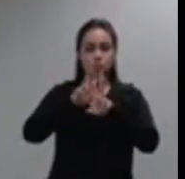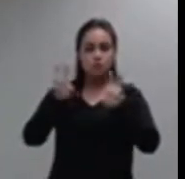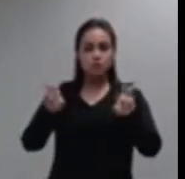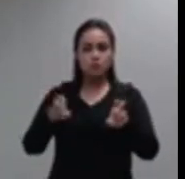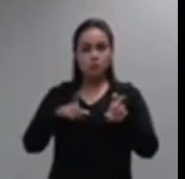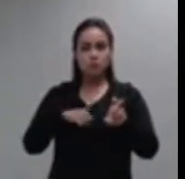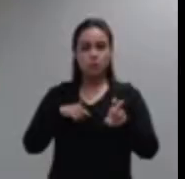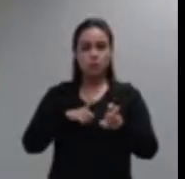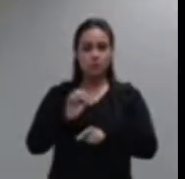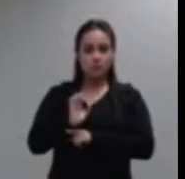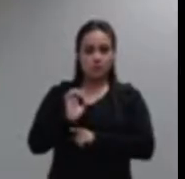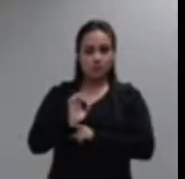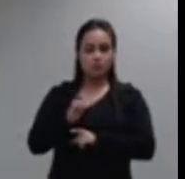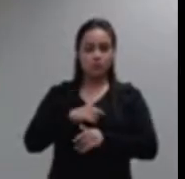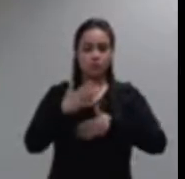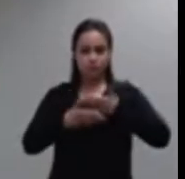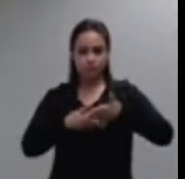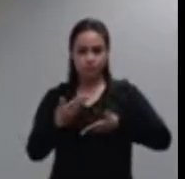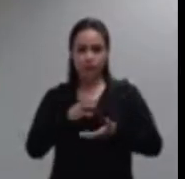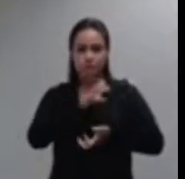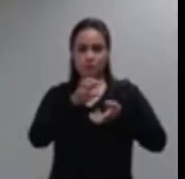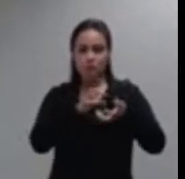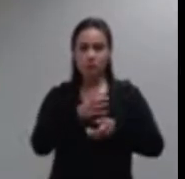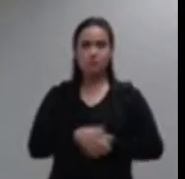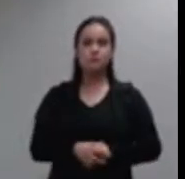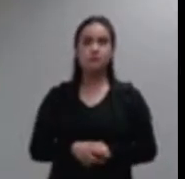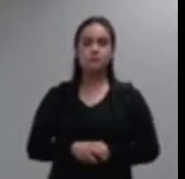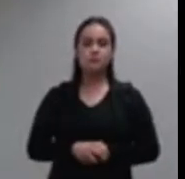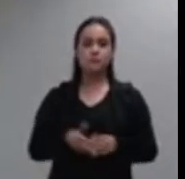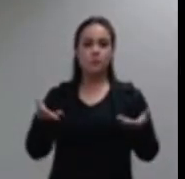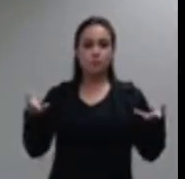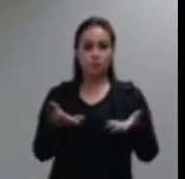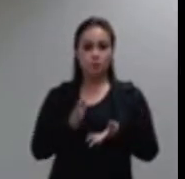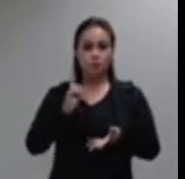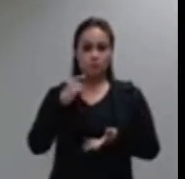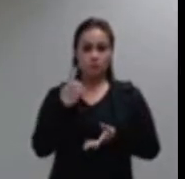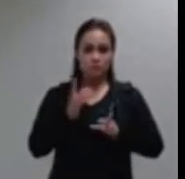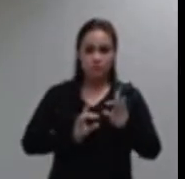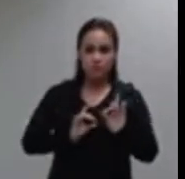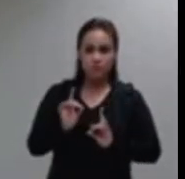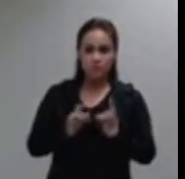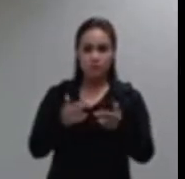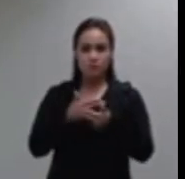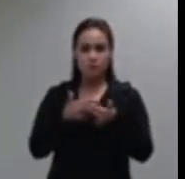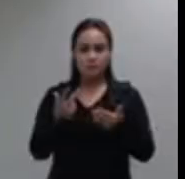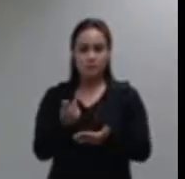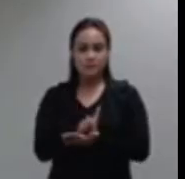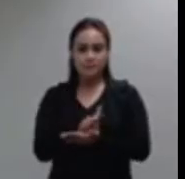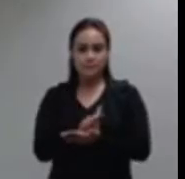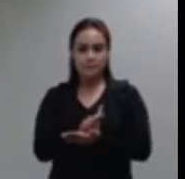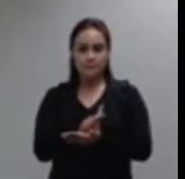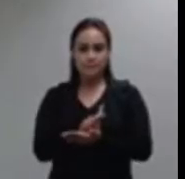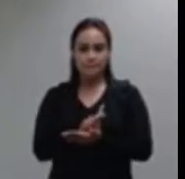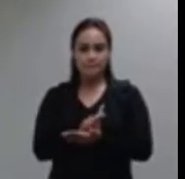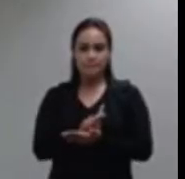guerra. E hoje nós debatimos aqui um caso bem peculiar.